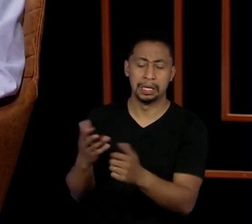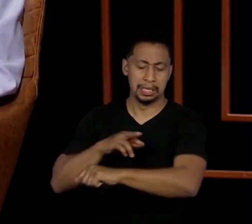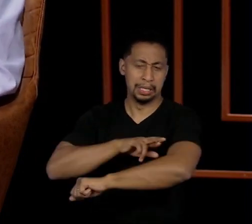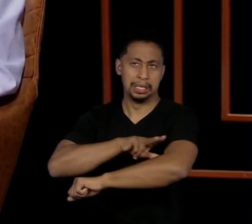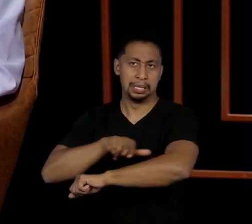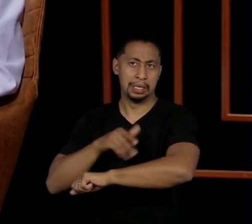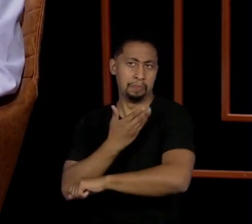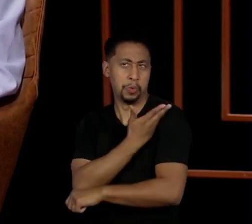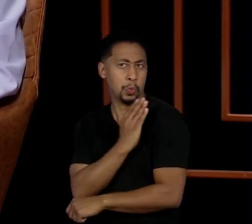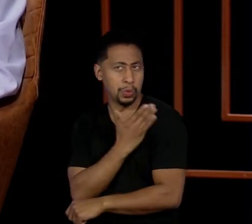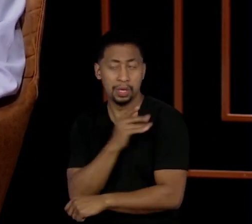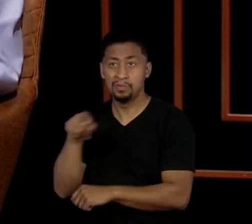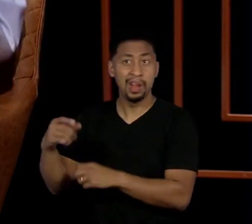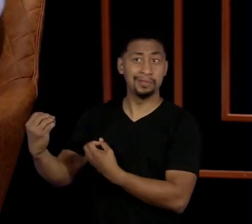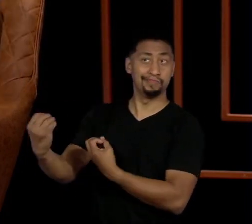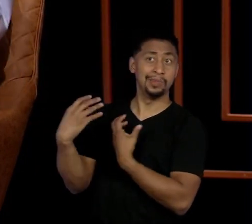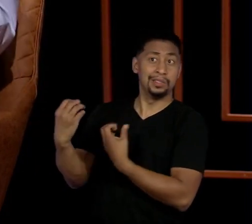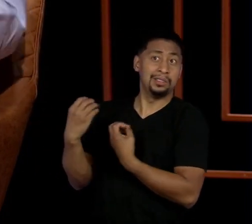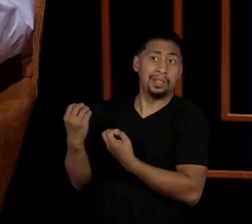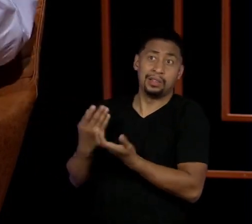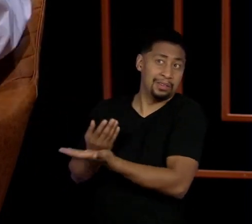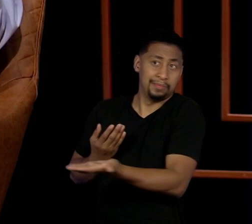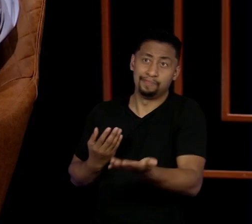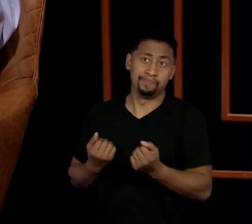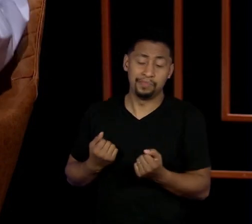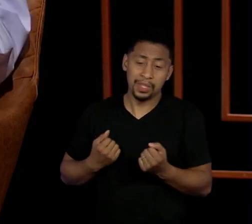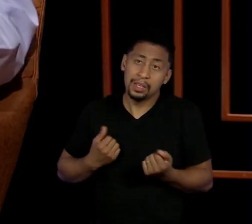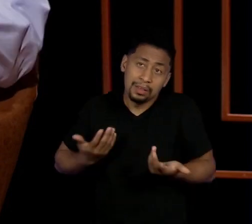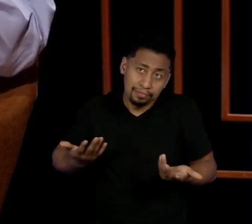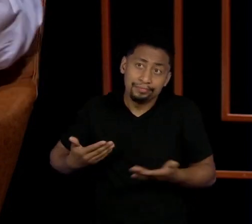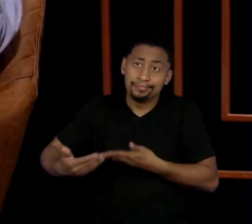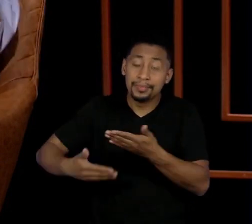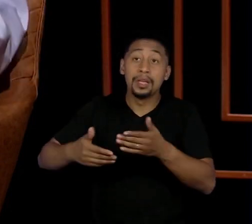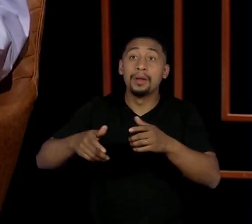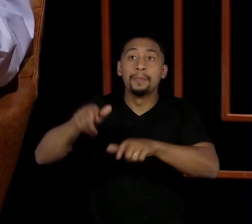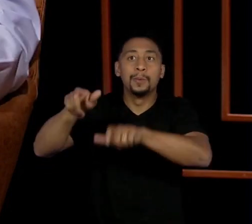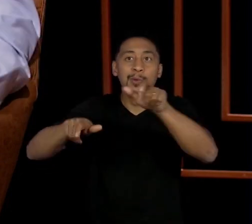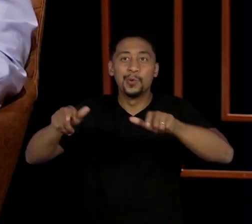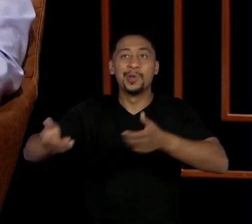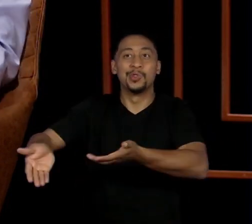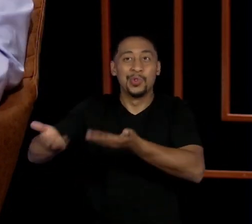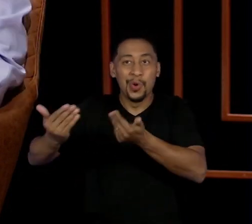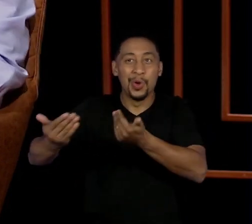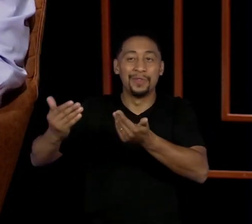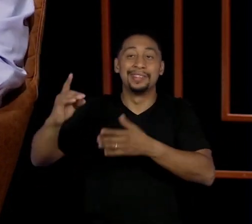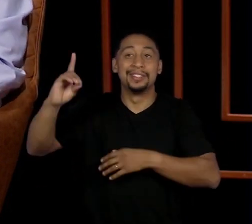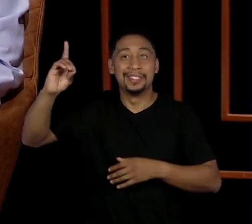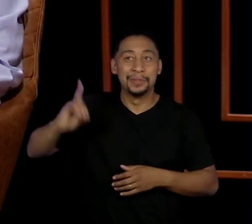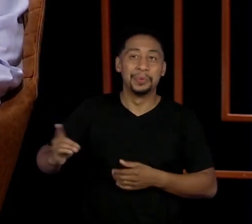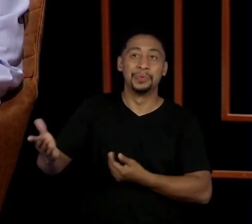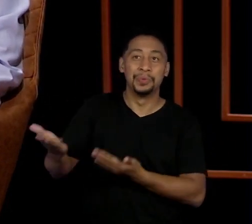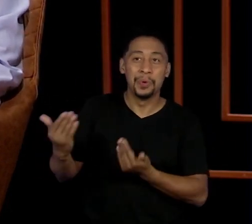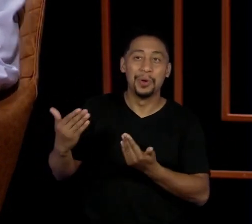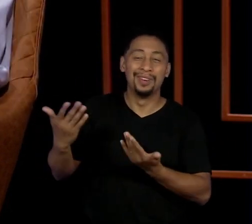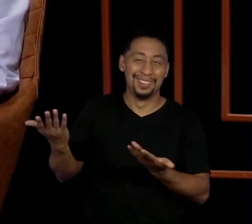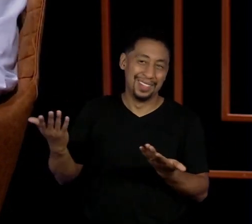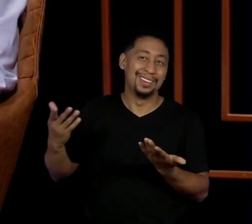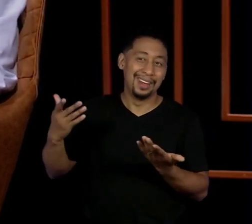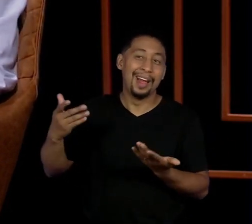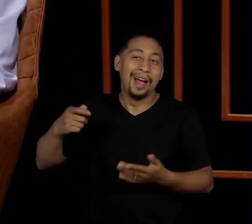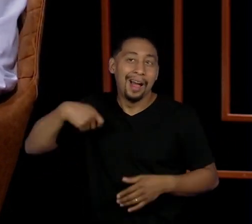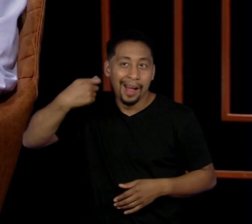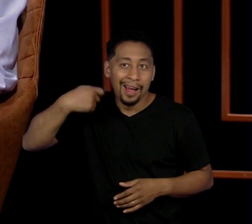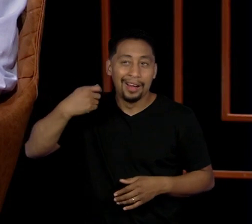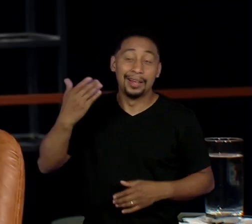vai. Eu aprendo demais com atores jovens, diretores jovens, autores jovens, artistas jovens. Eu tento ser